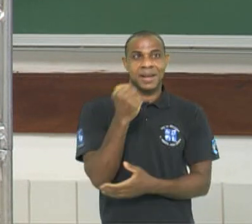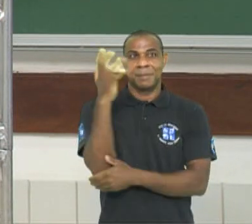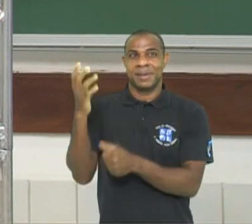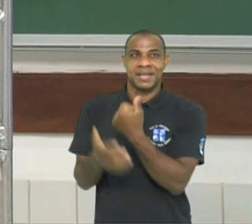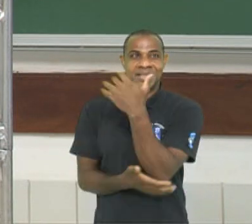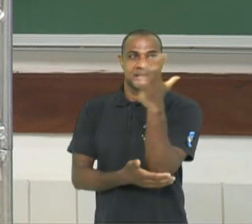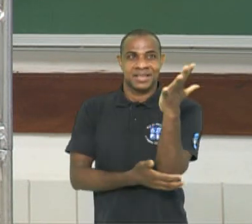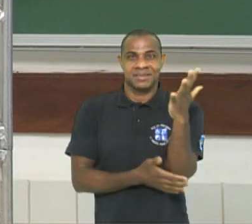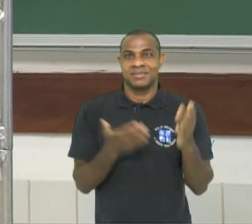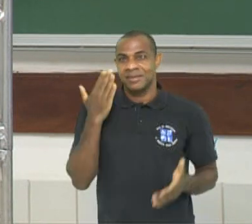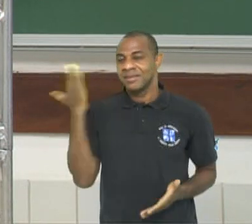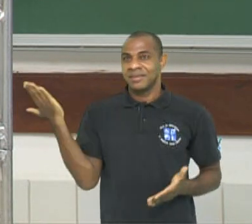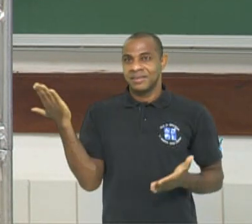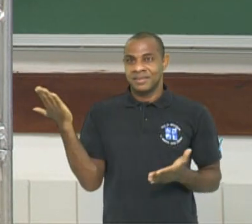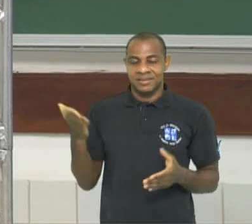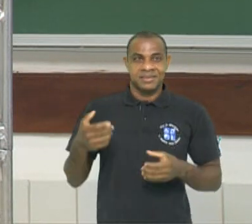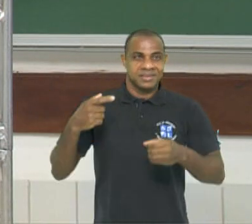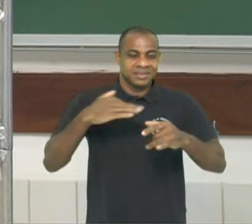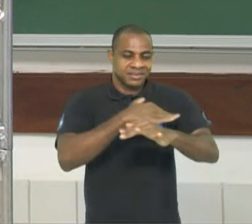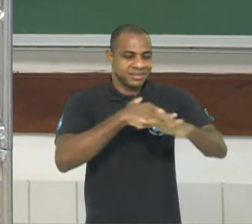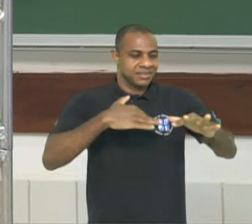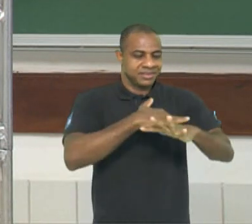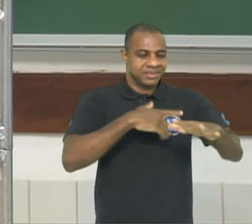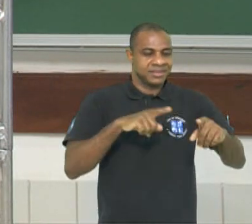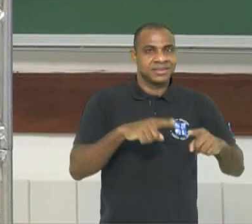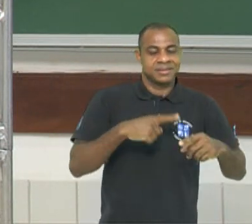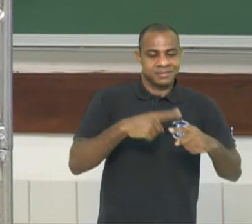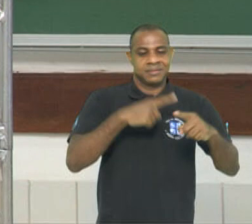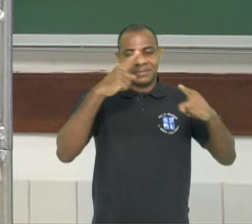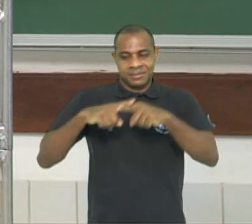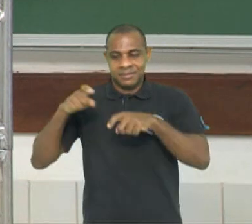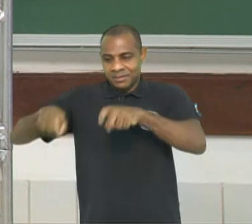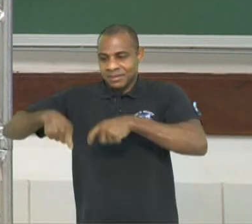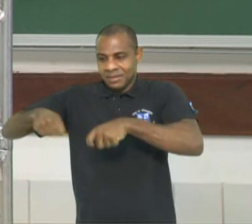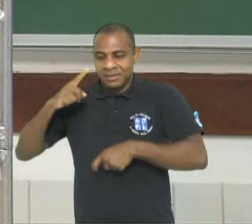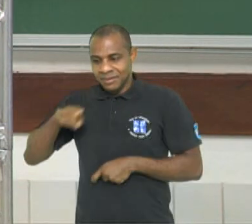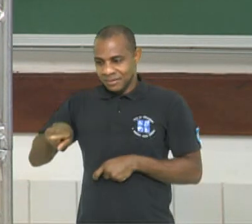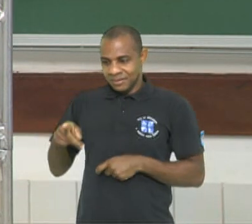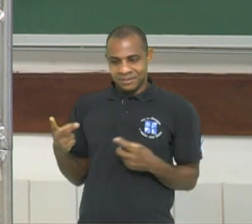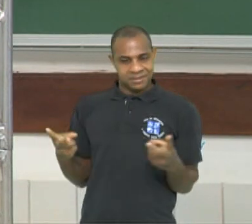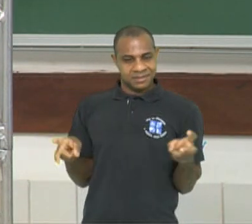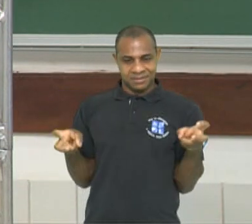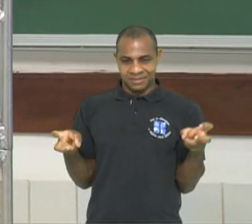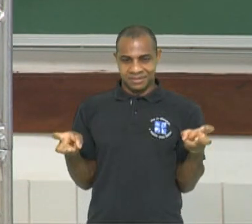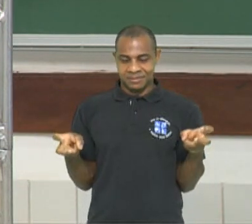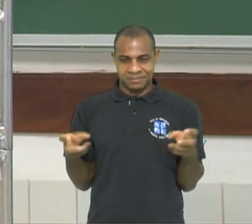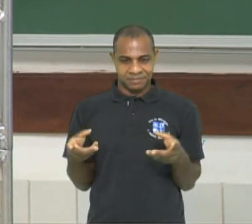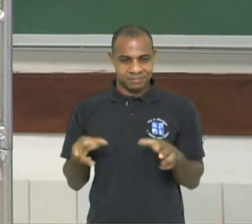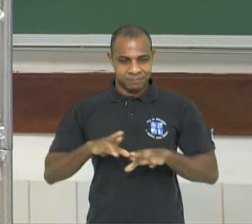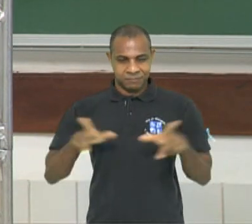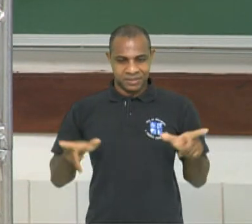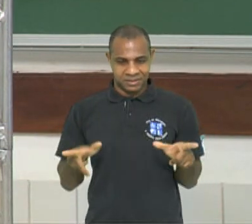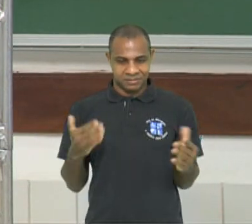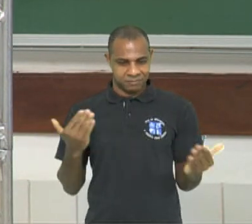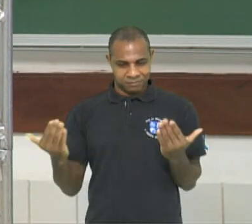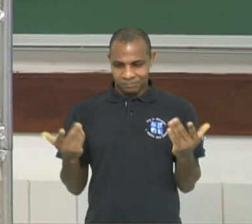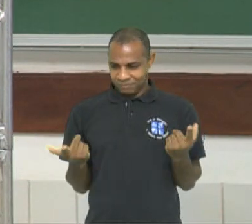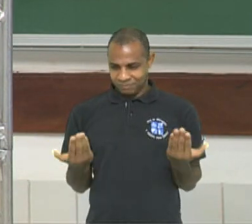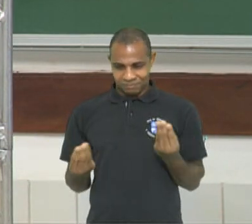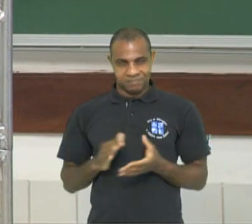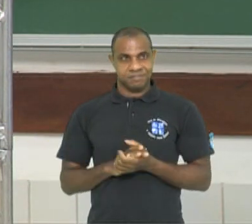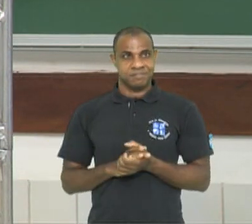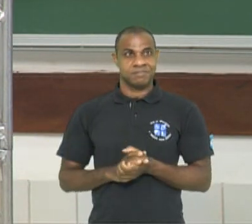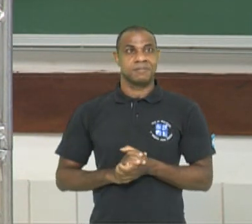rural e uma paisagem urbana, você vai conseguir diferenciá-la. Até porque a paisagem rural vai apresentar mais aspectos